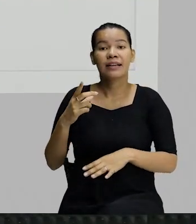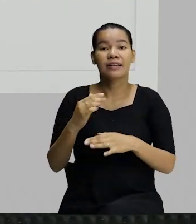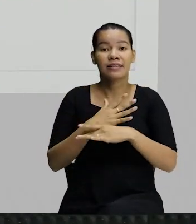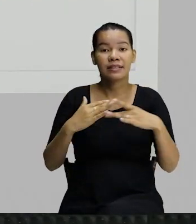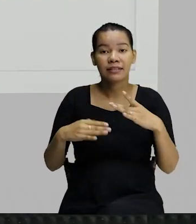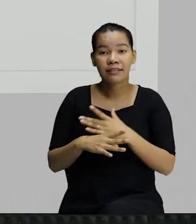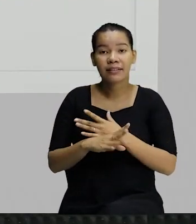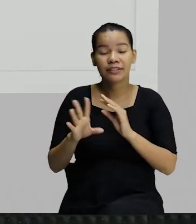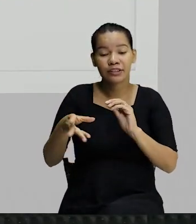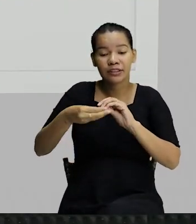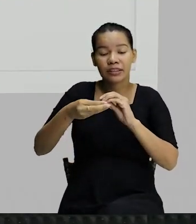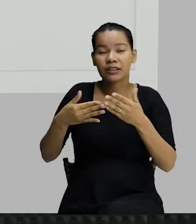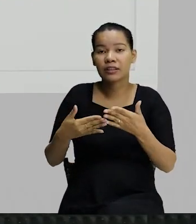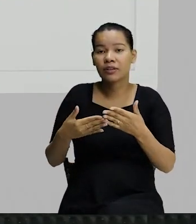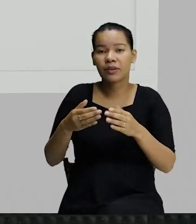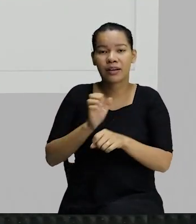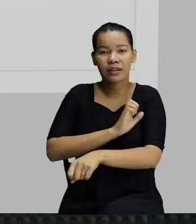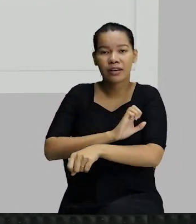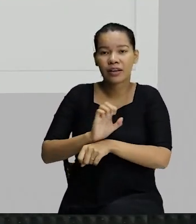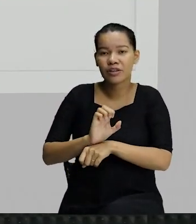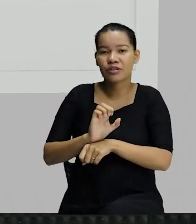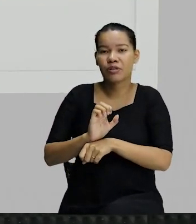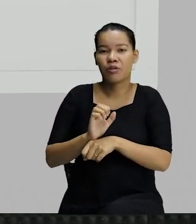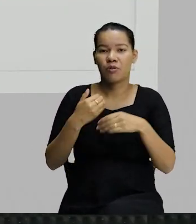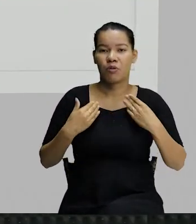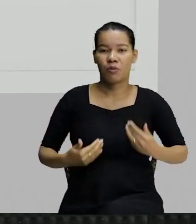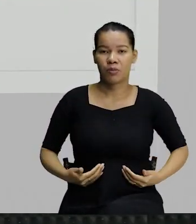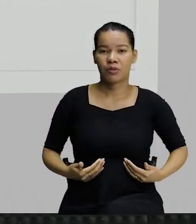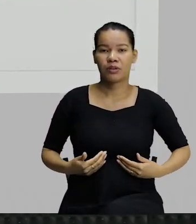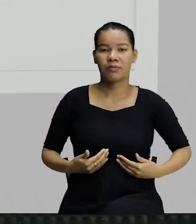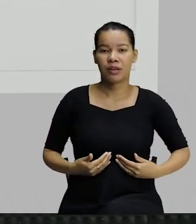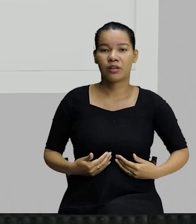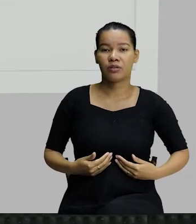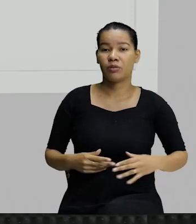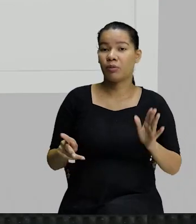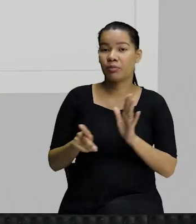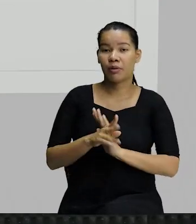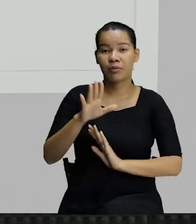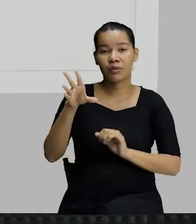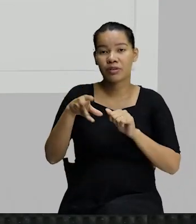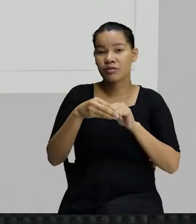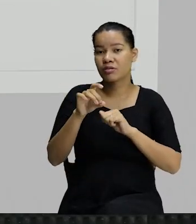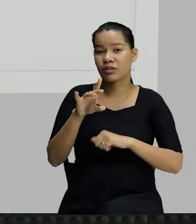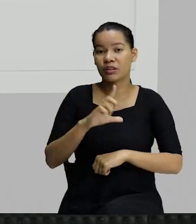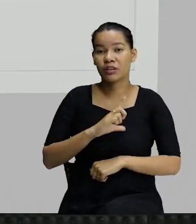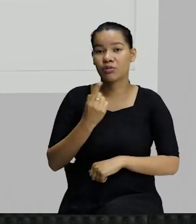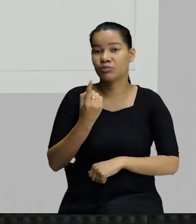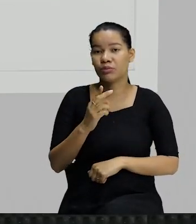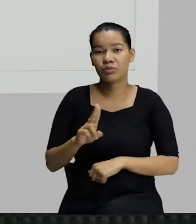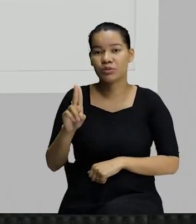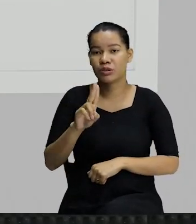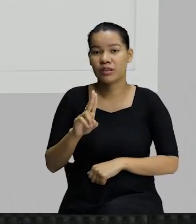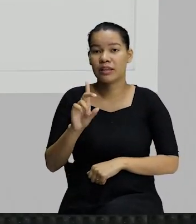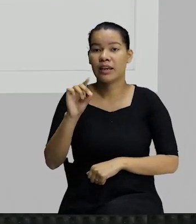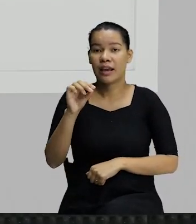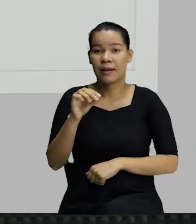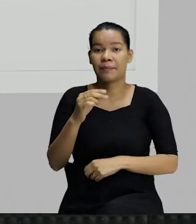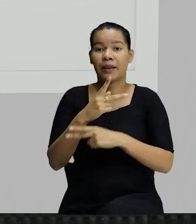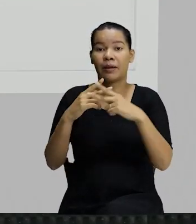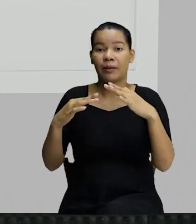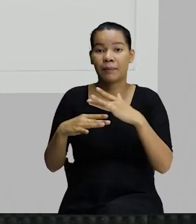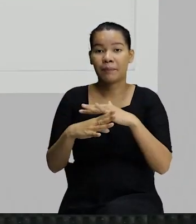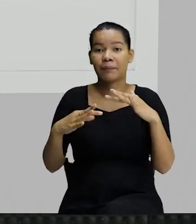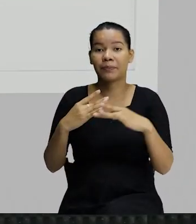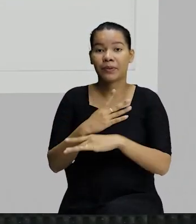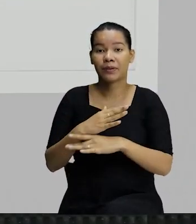o próprio conhecimento, ele só vai ter necessariamente uma utilidade, a polis. A